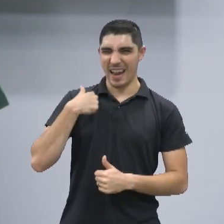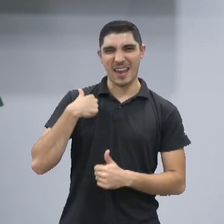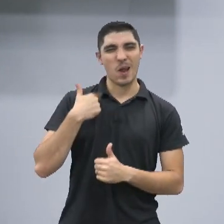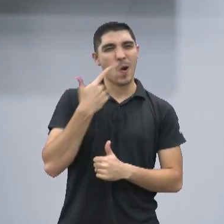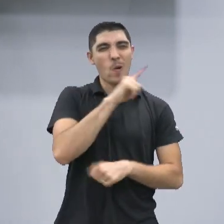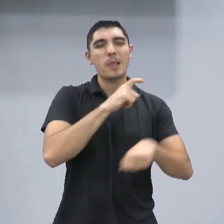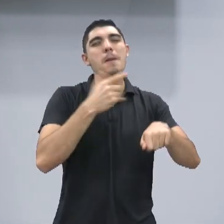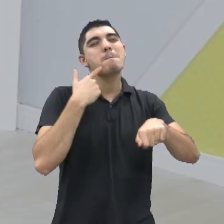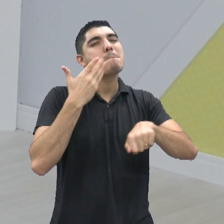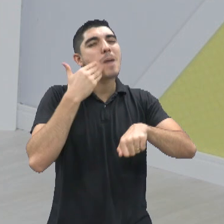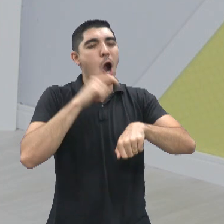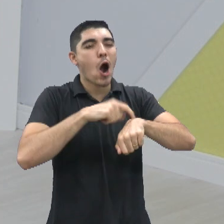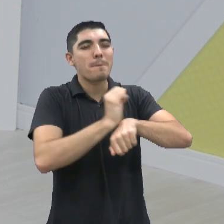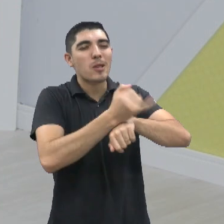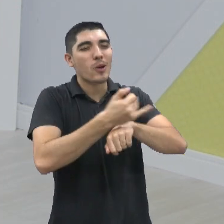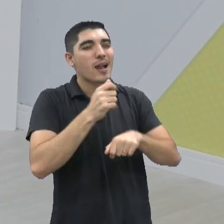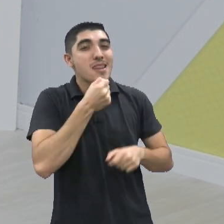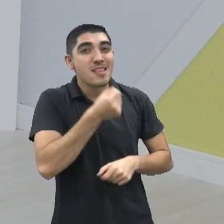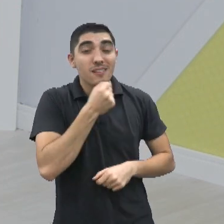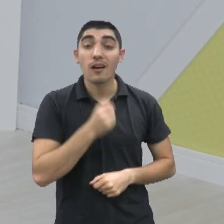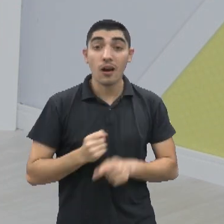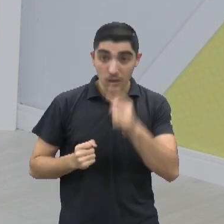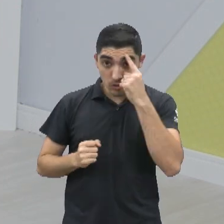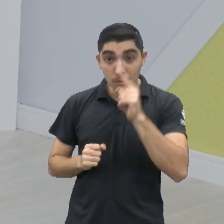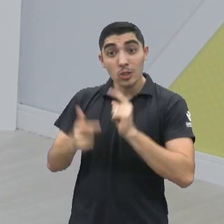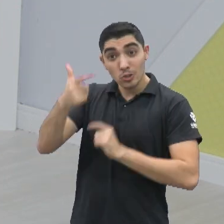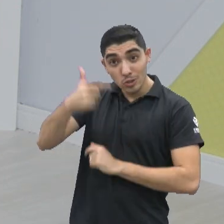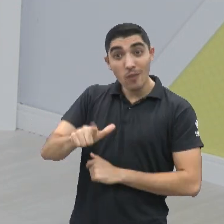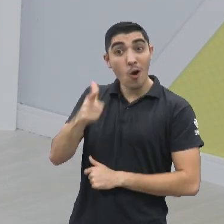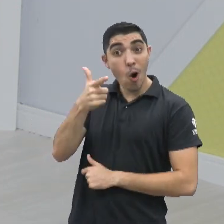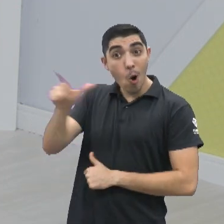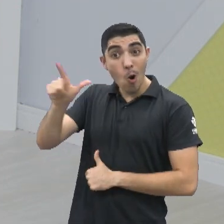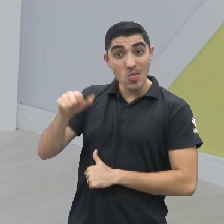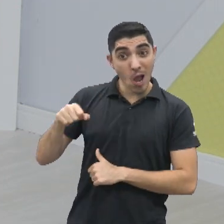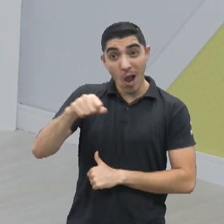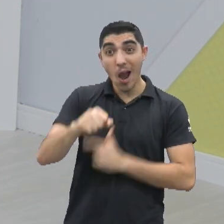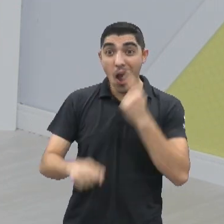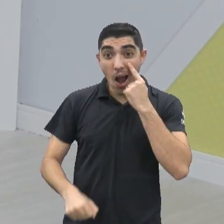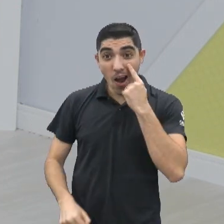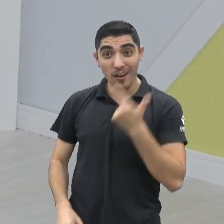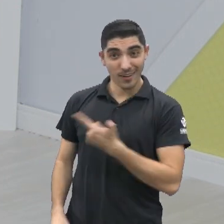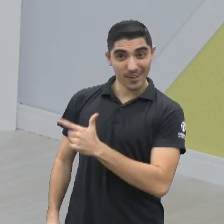madrugada do vôlei. Mas você não sabe, a Rehuk pegou ele de novo. Ah. Solta aí, Matheus, dá uma olhadinha pra você ver.